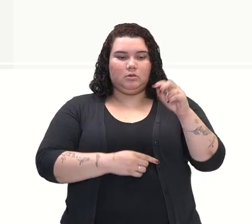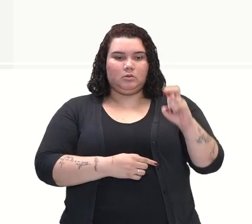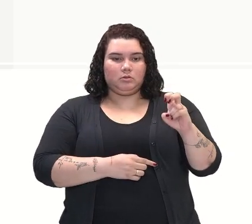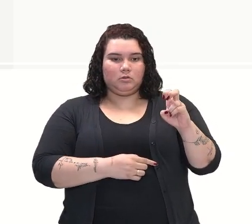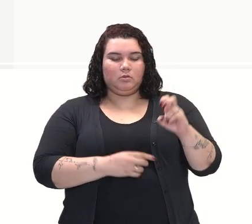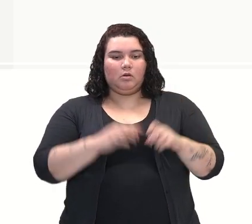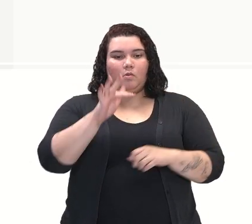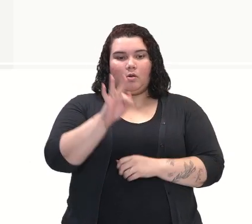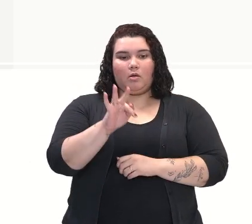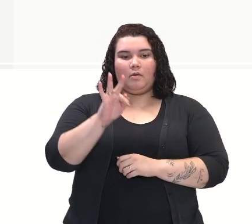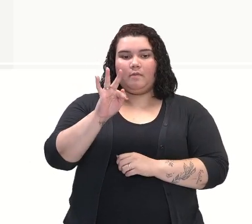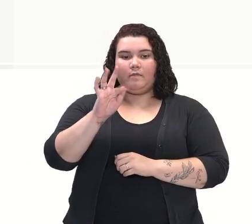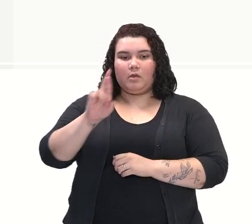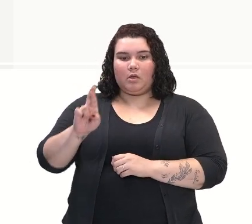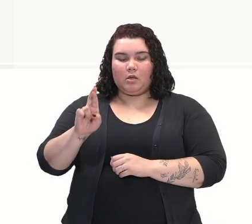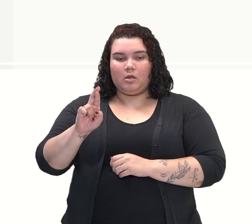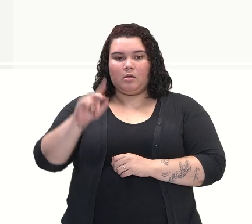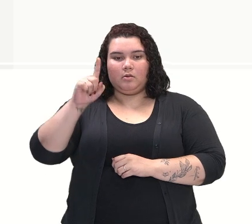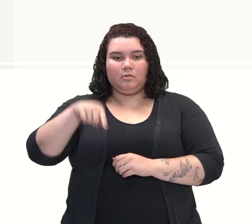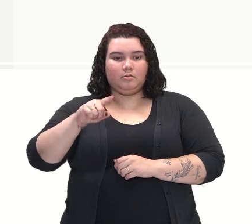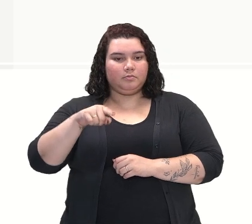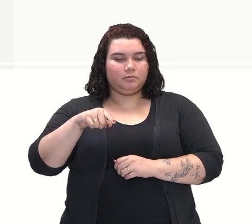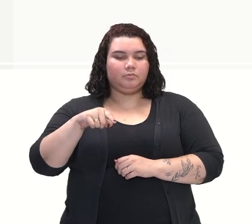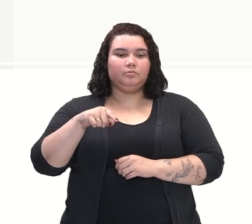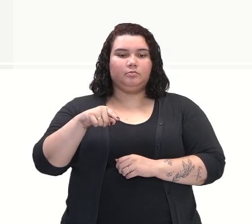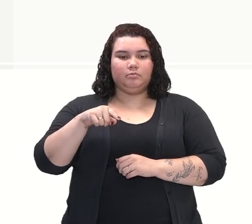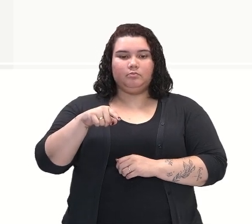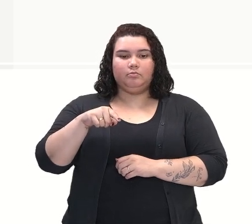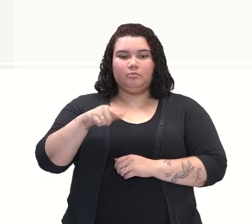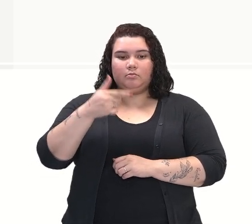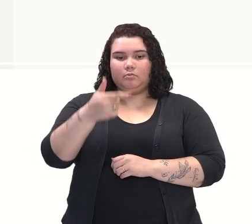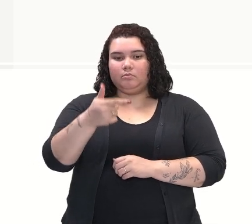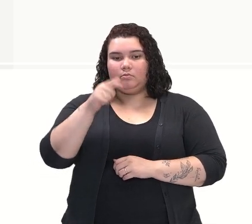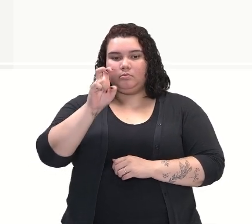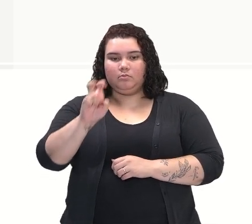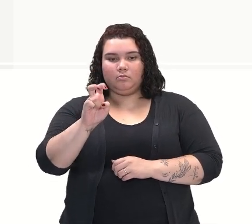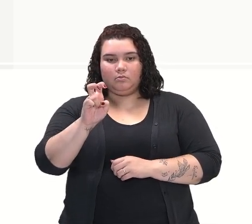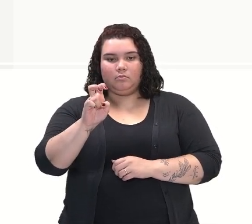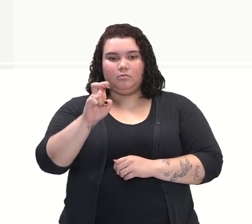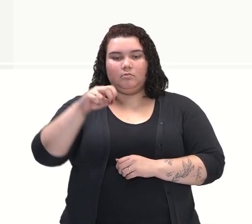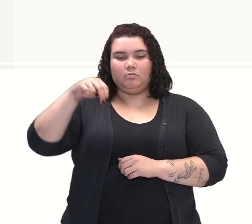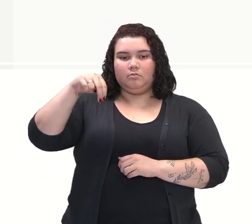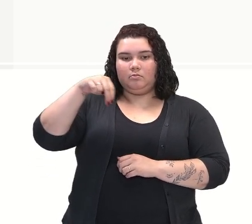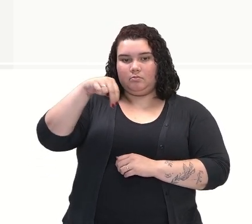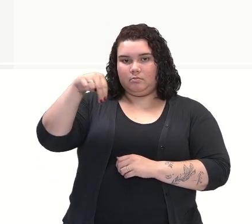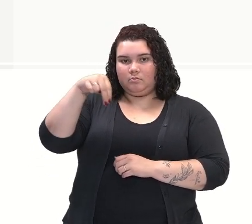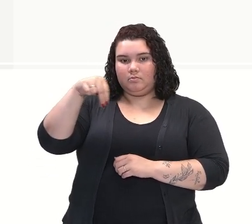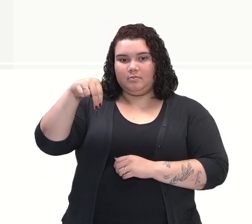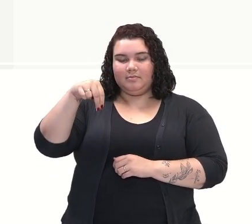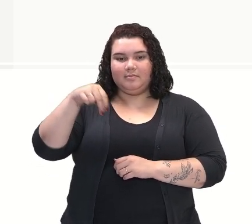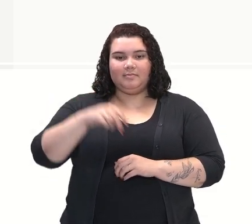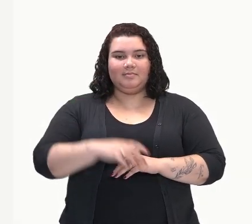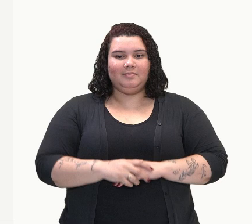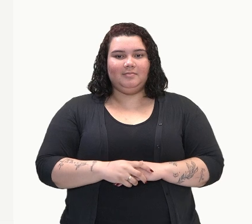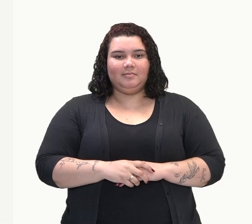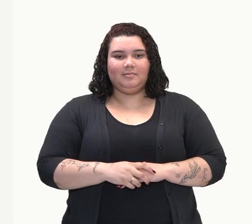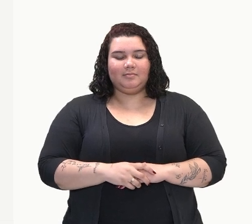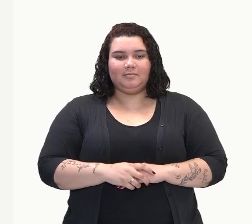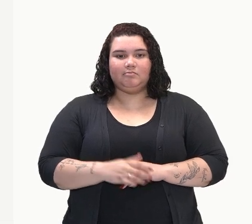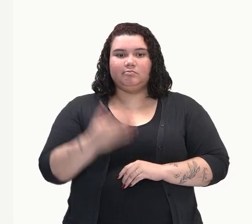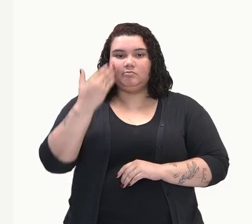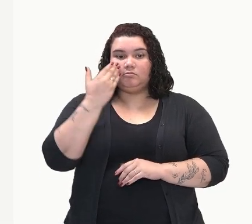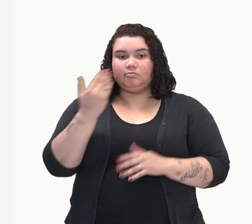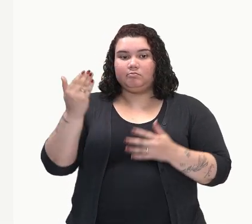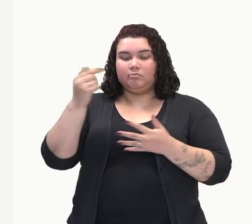resultante, né, que será de 25 newtons. Observe que nós temos aqui